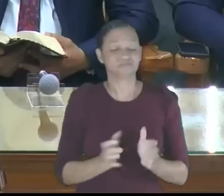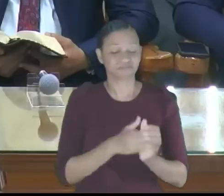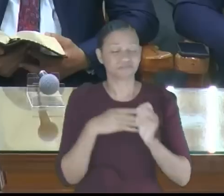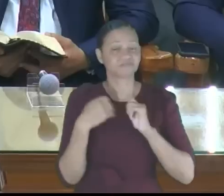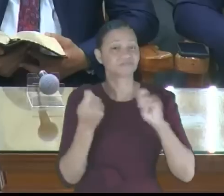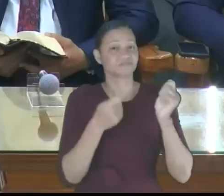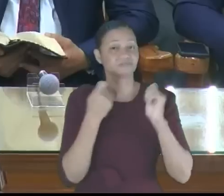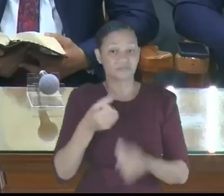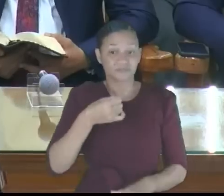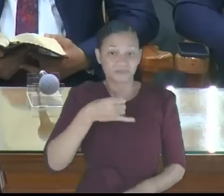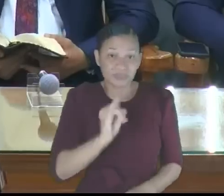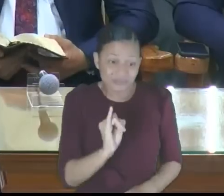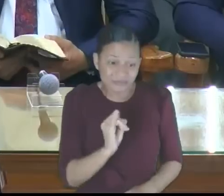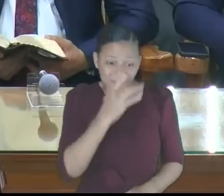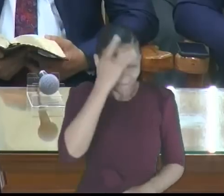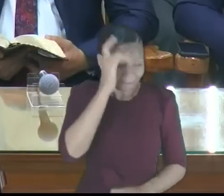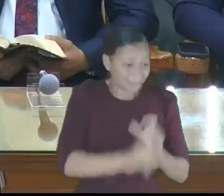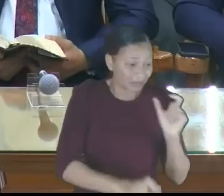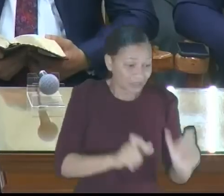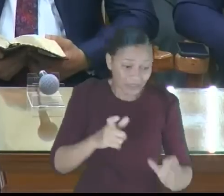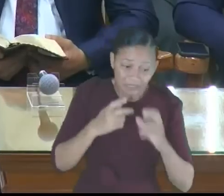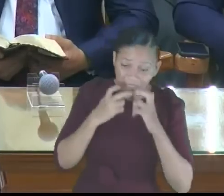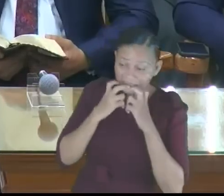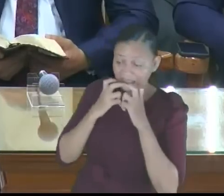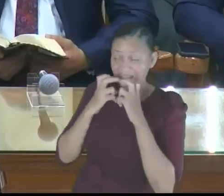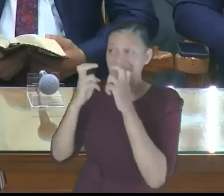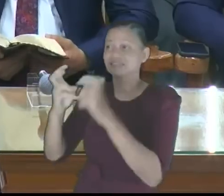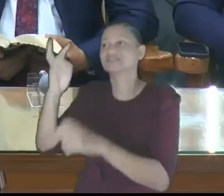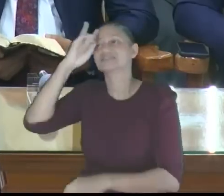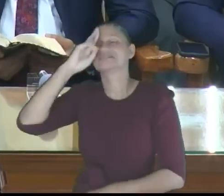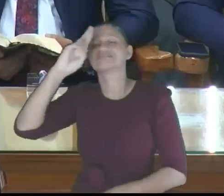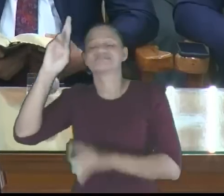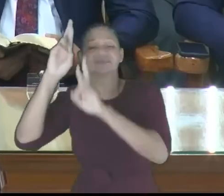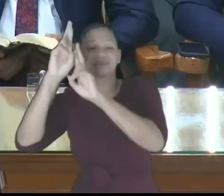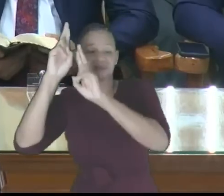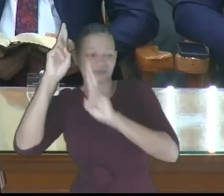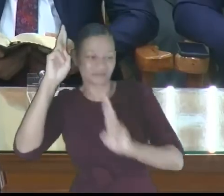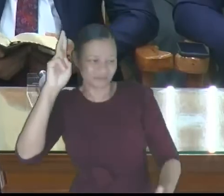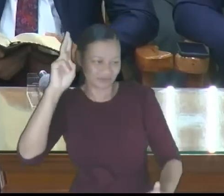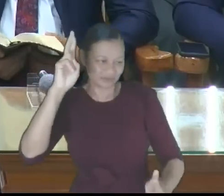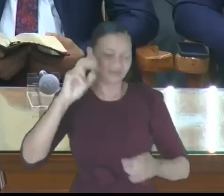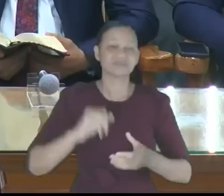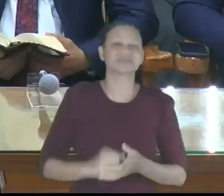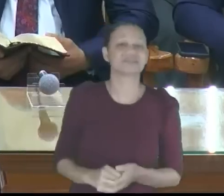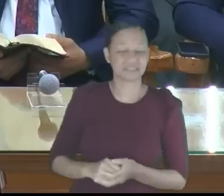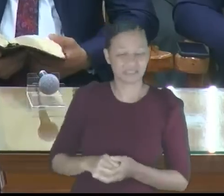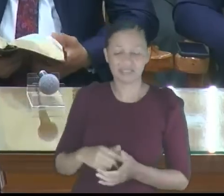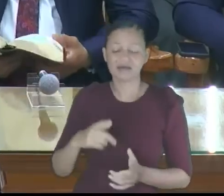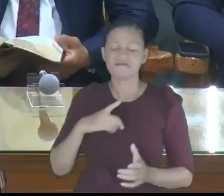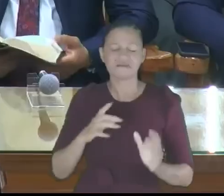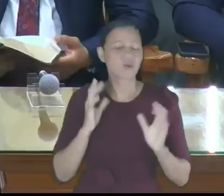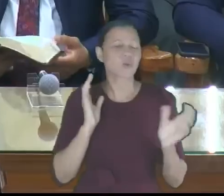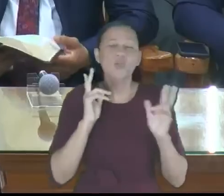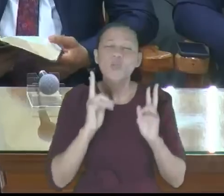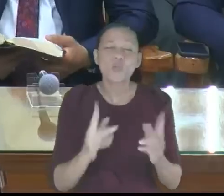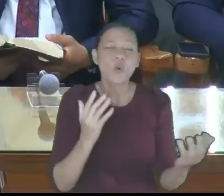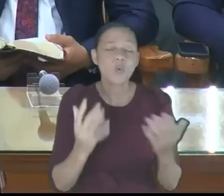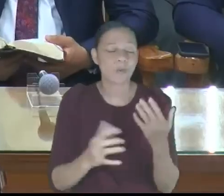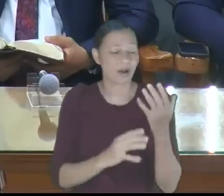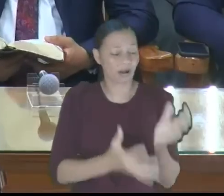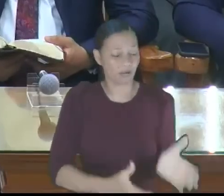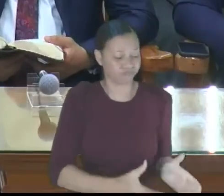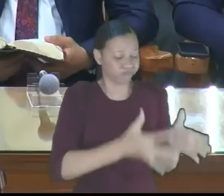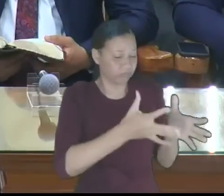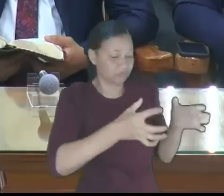Aleluia. Se tiver quem clame, o Senhor vai responder. É balançar a macieira. Quando você balança uma árvore, o